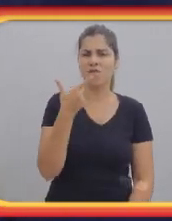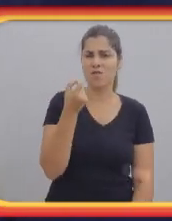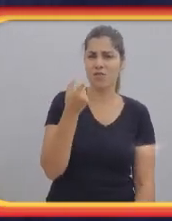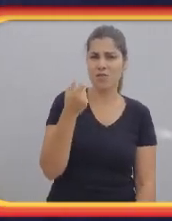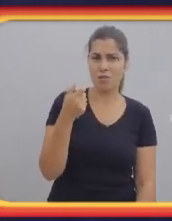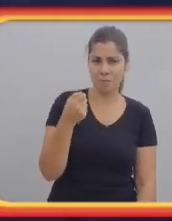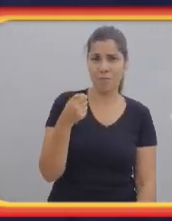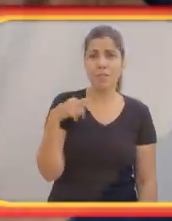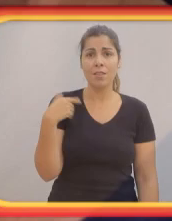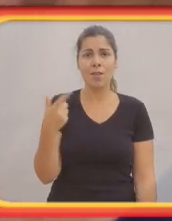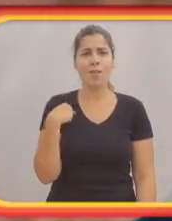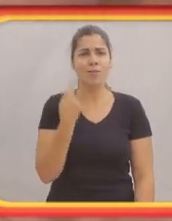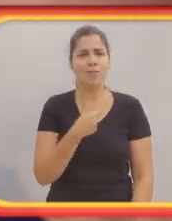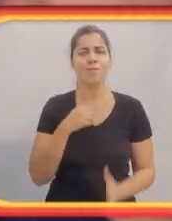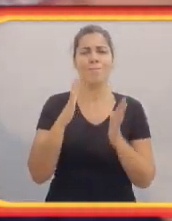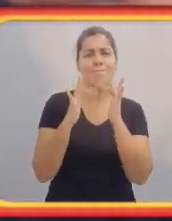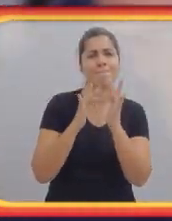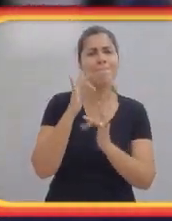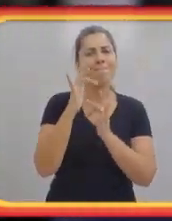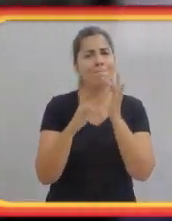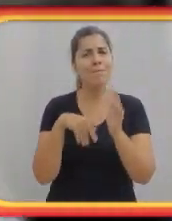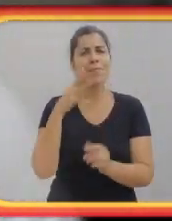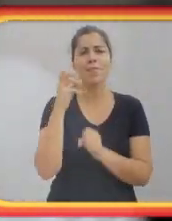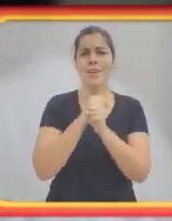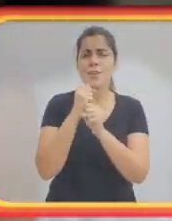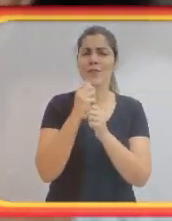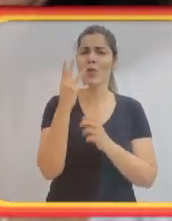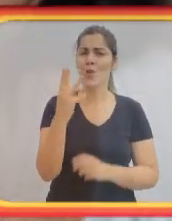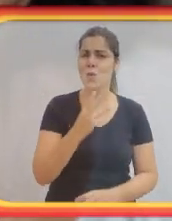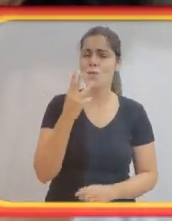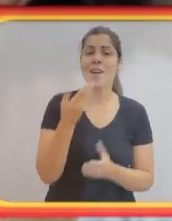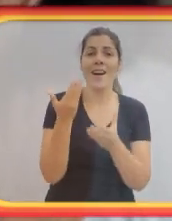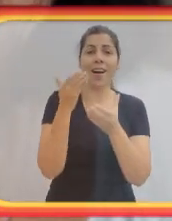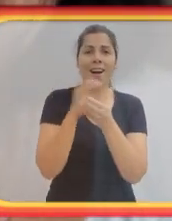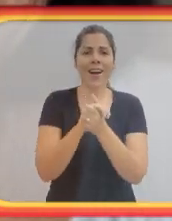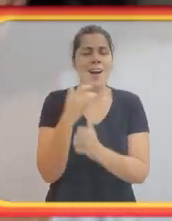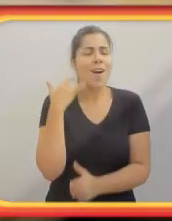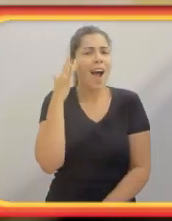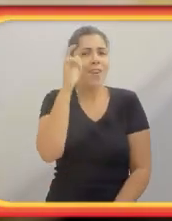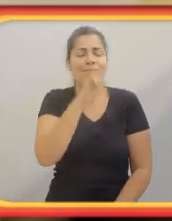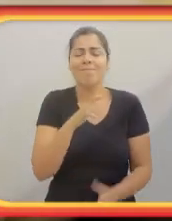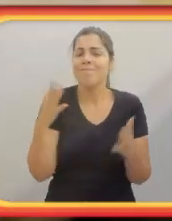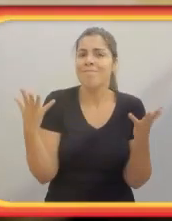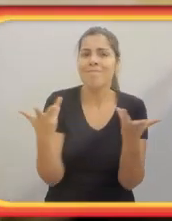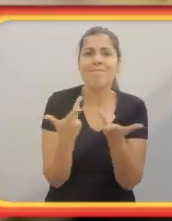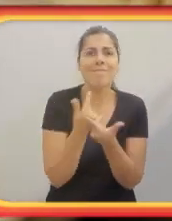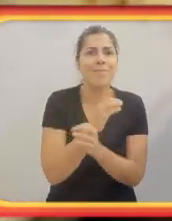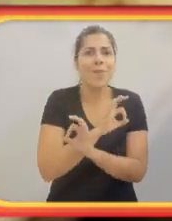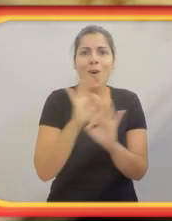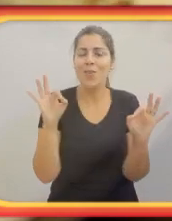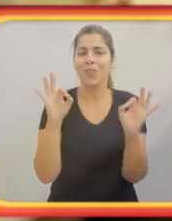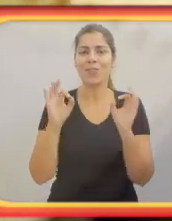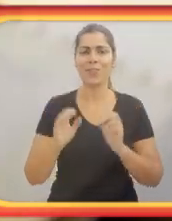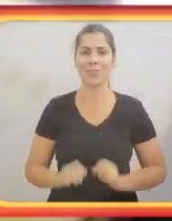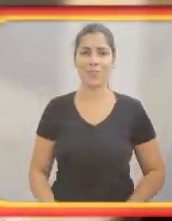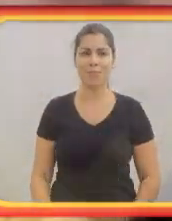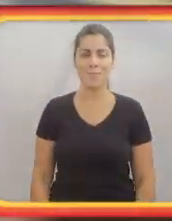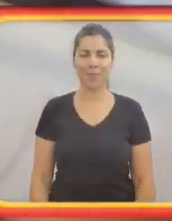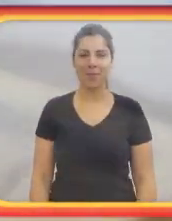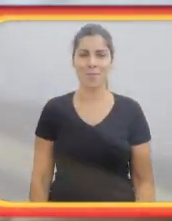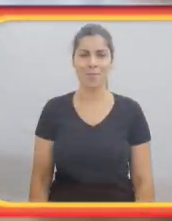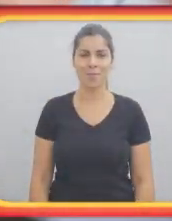né? E ele tinha 20. E ali fomos namorando, aí ficamos 3 anos